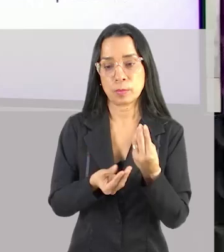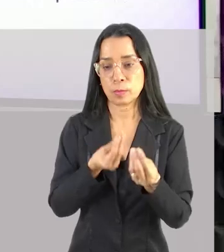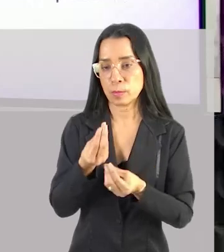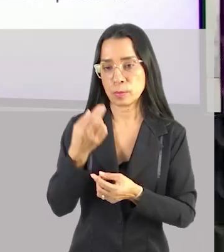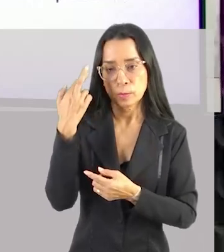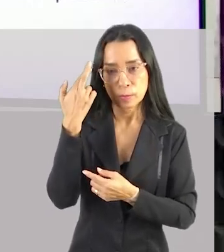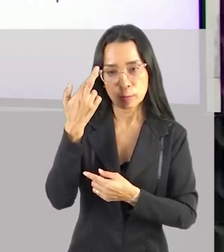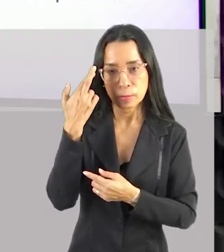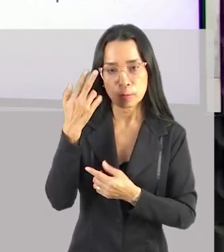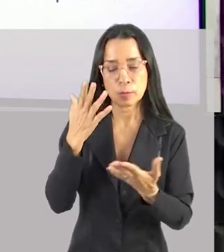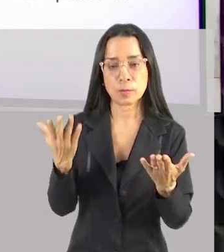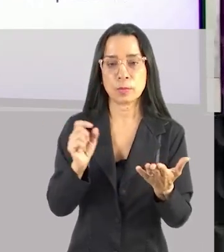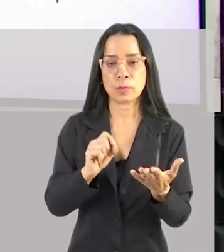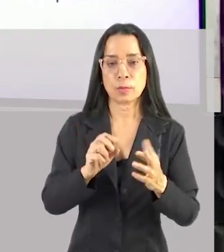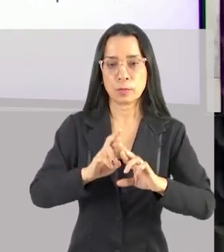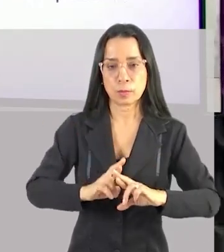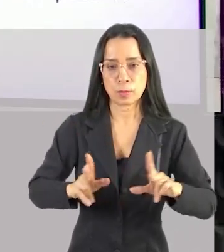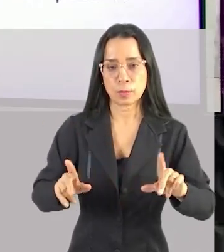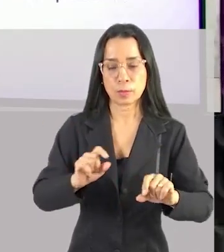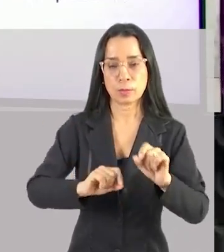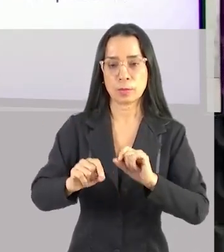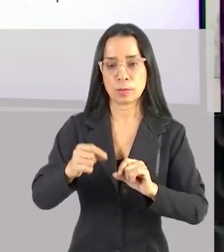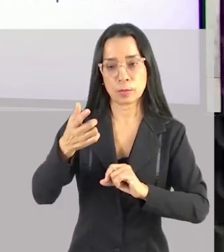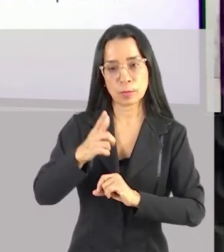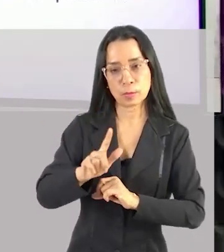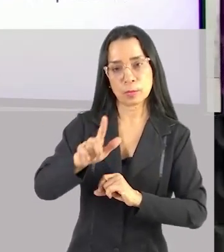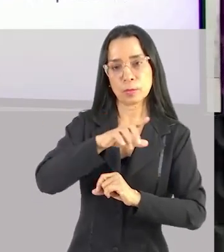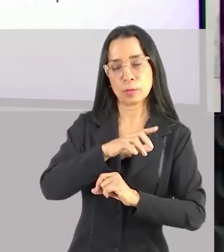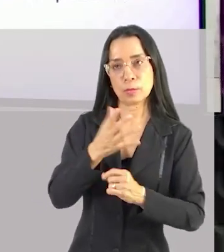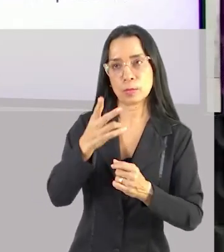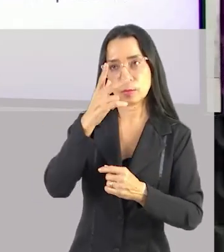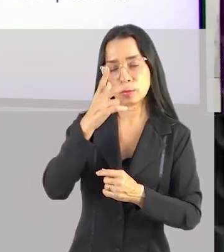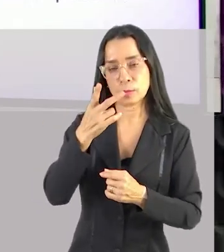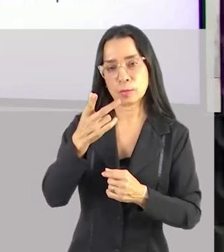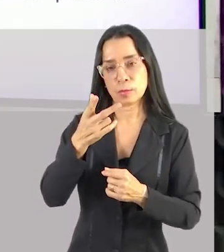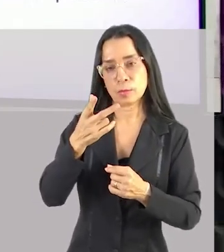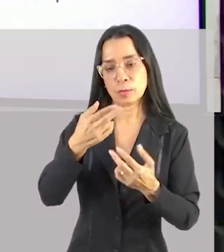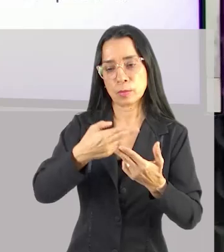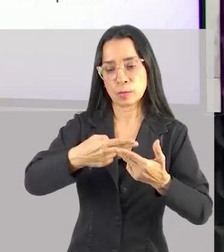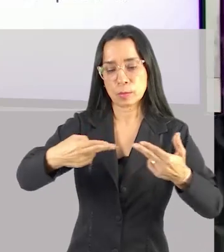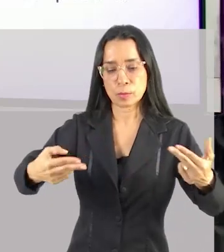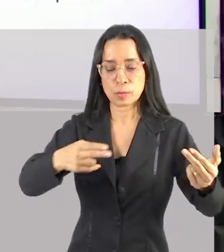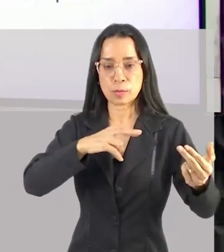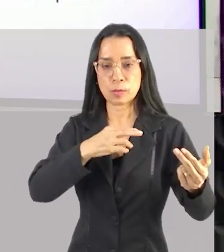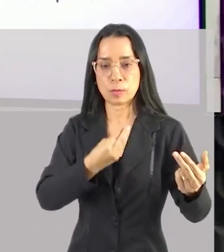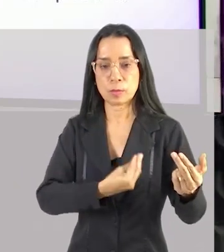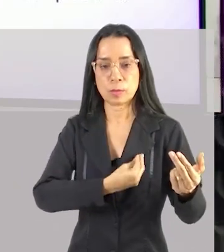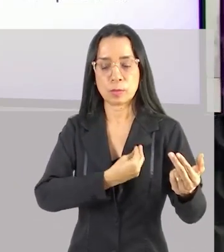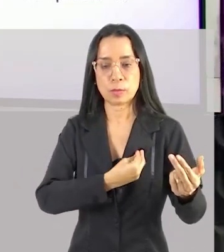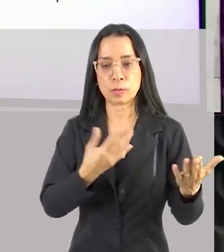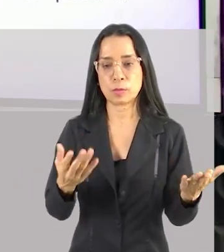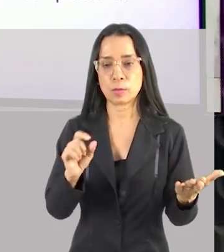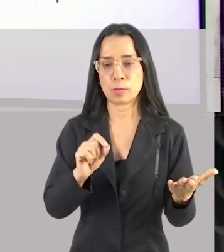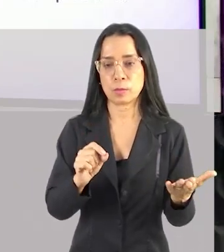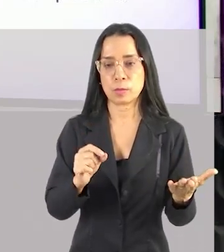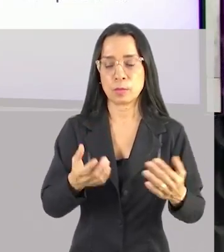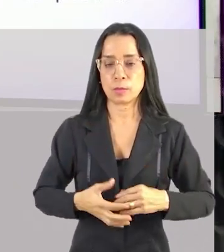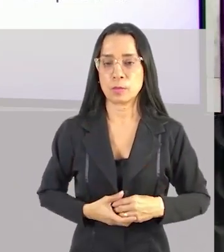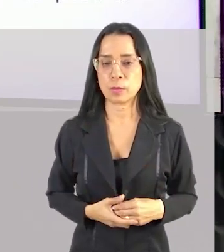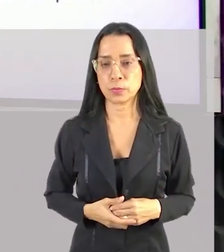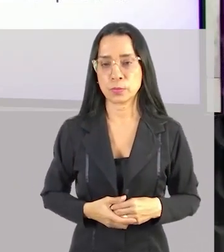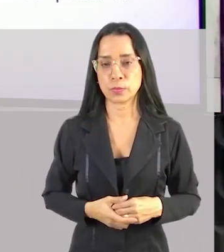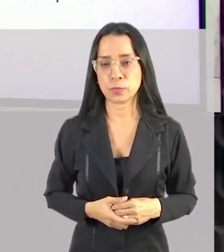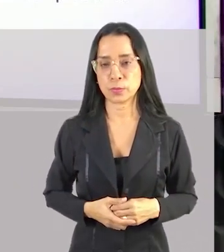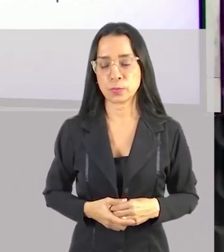capacidade racional. E é isso que diferencia nós dos outros animais, vai dizer o Aristóteles. Então, até agora, essa questão está bem